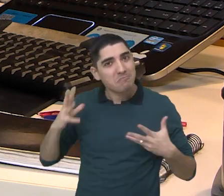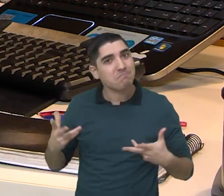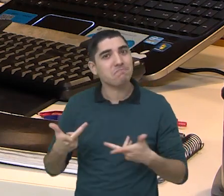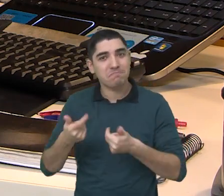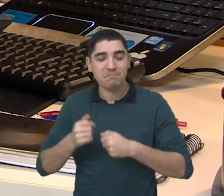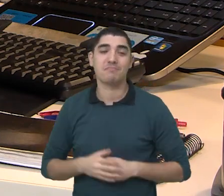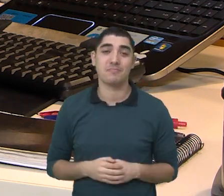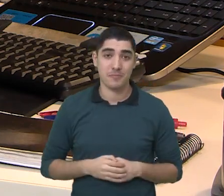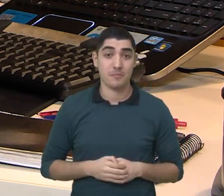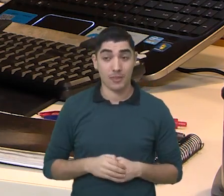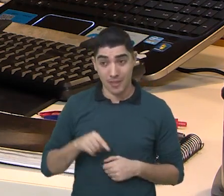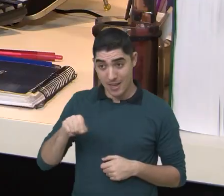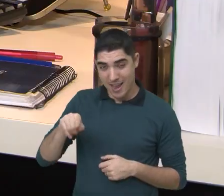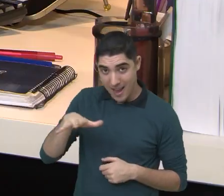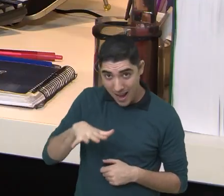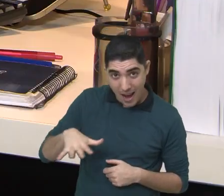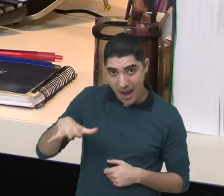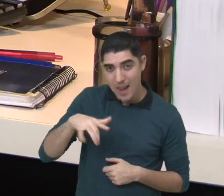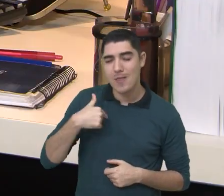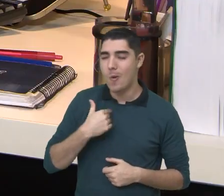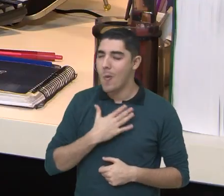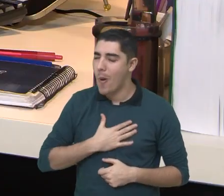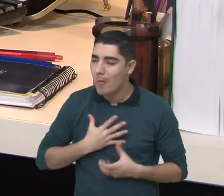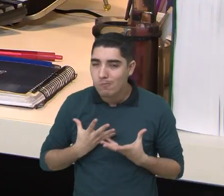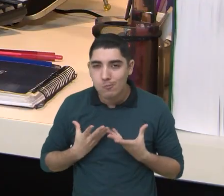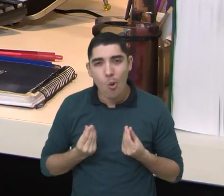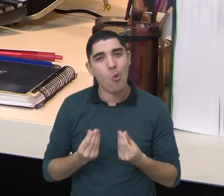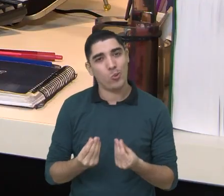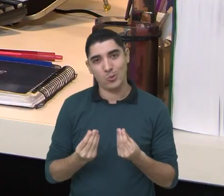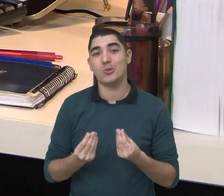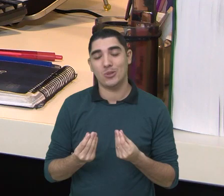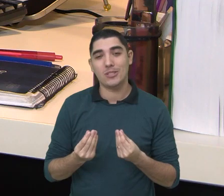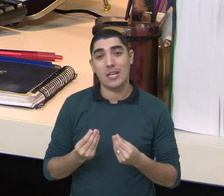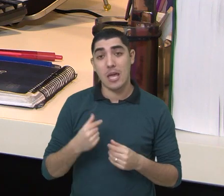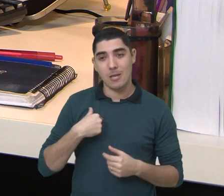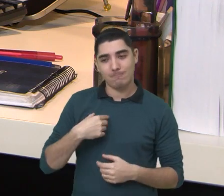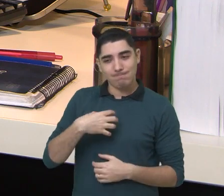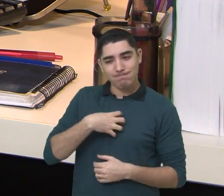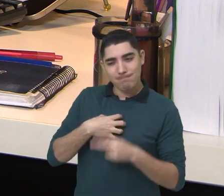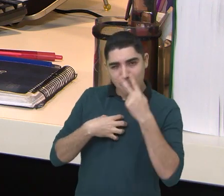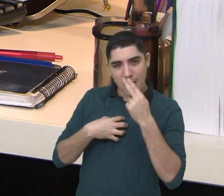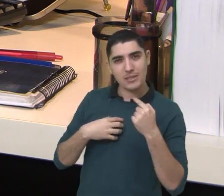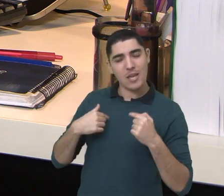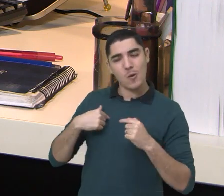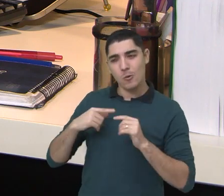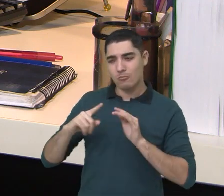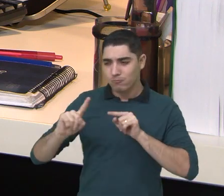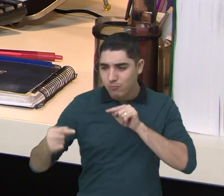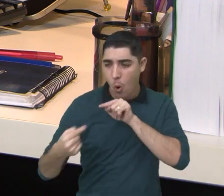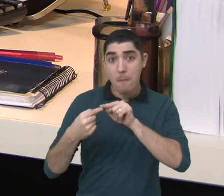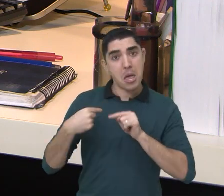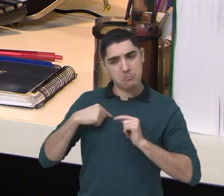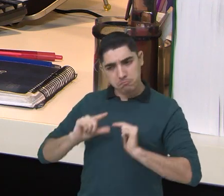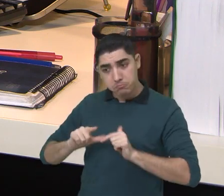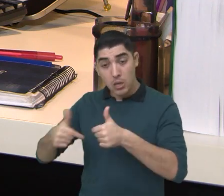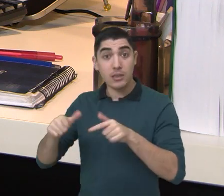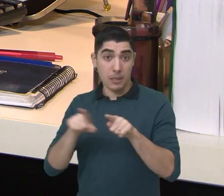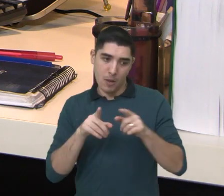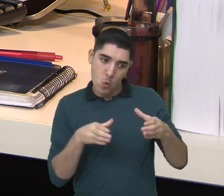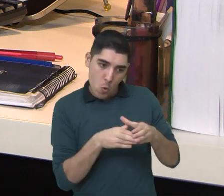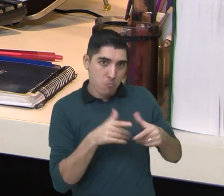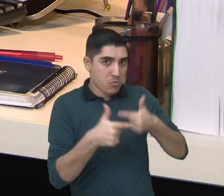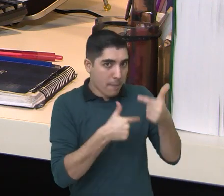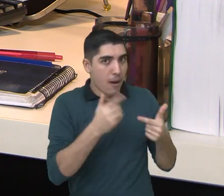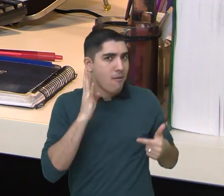que funciona, sabe, que dá certo. Essa área eu falo para todo mundo, eu gosto muito, realmente, quando você se dedica, corre atrás, está